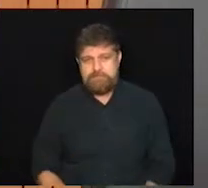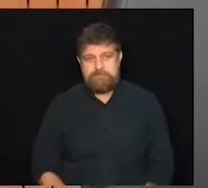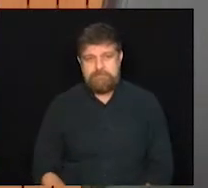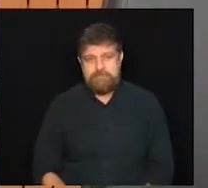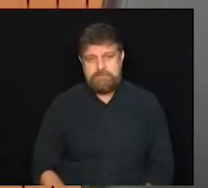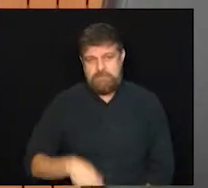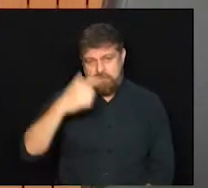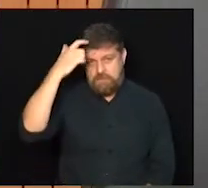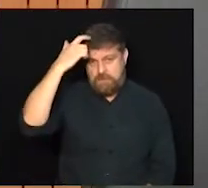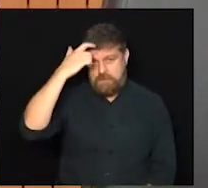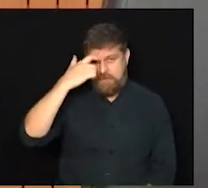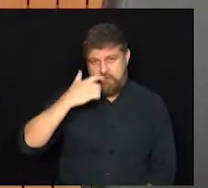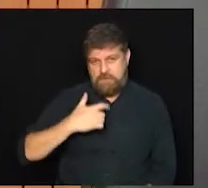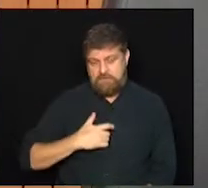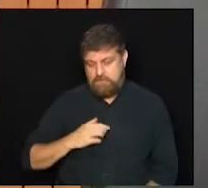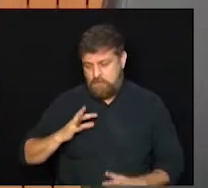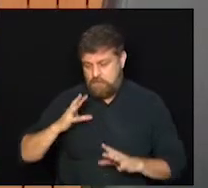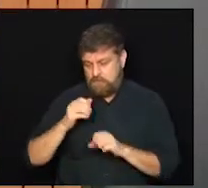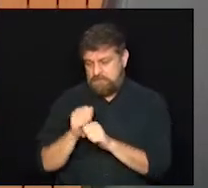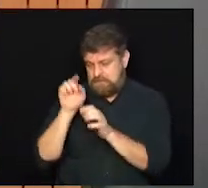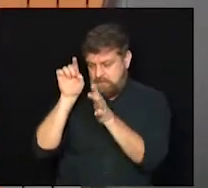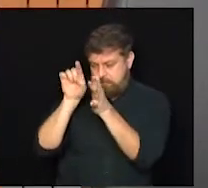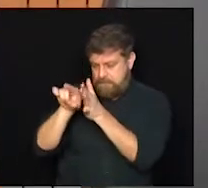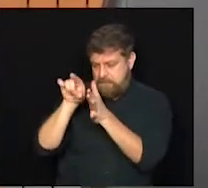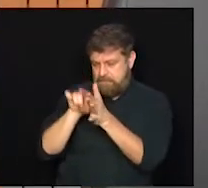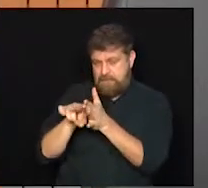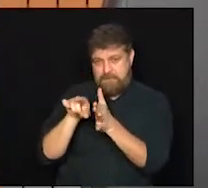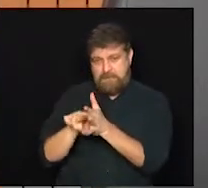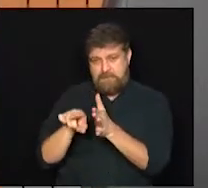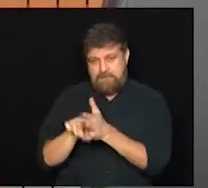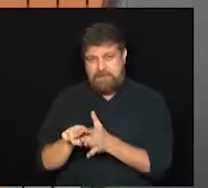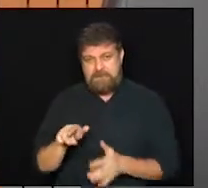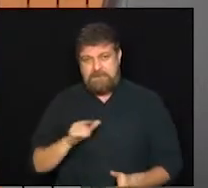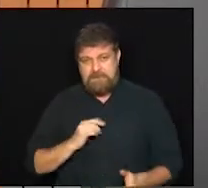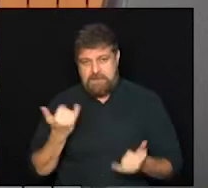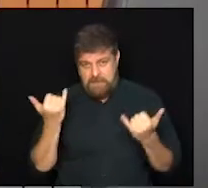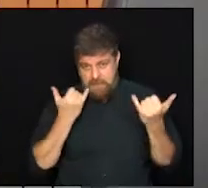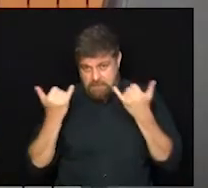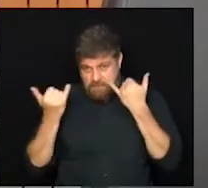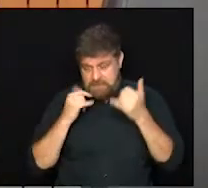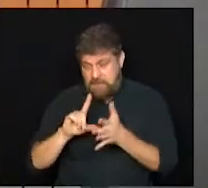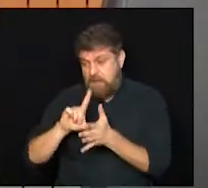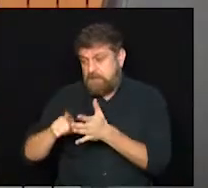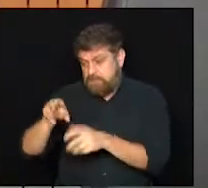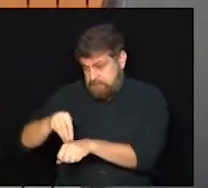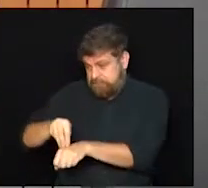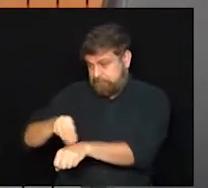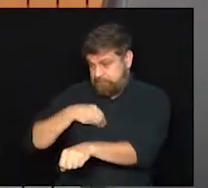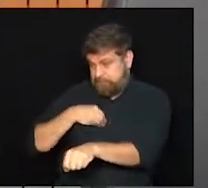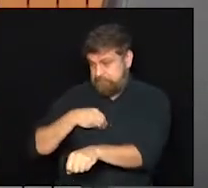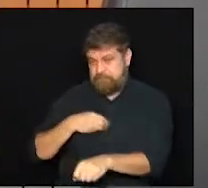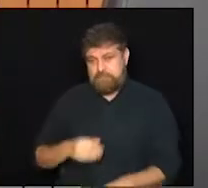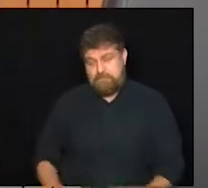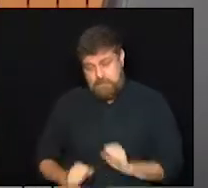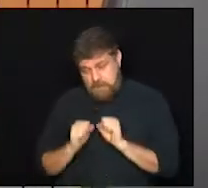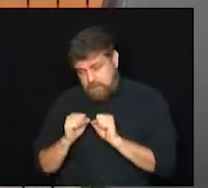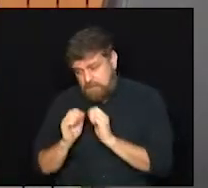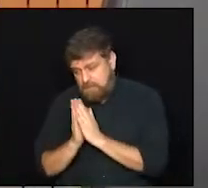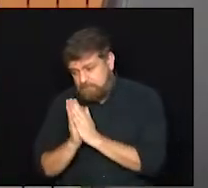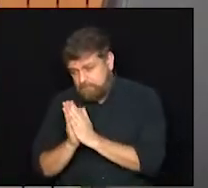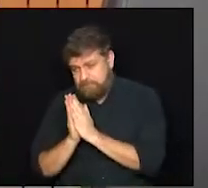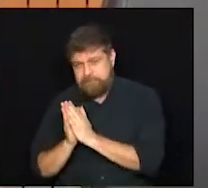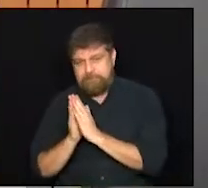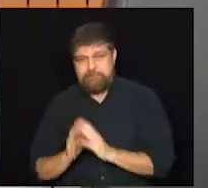assim, todas. Se alguma informação que não tiver aqui, depois você quiser encaminhar, se puder, se estiver